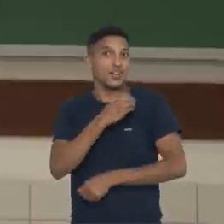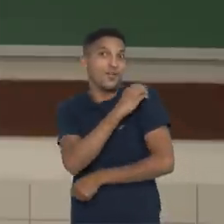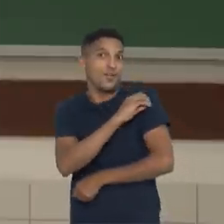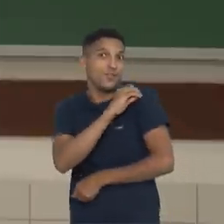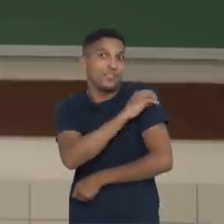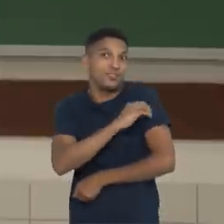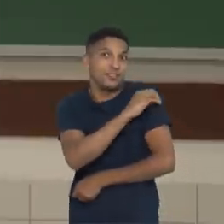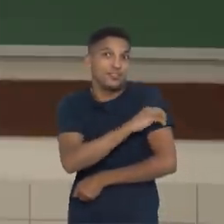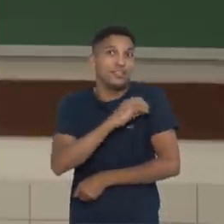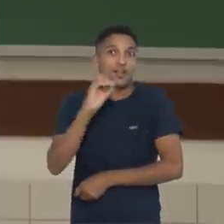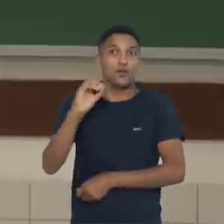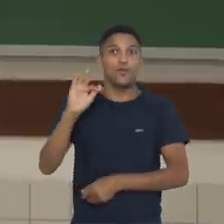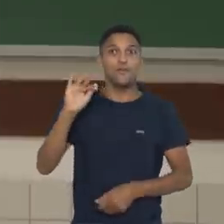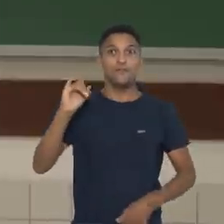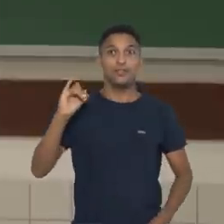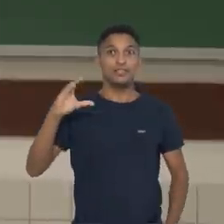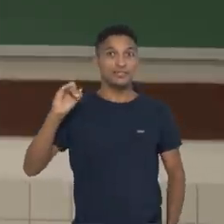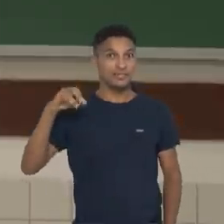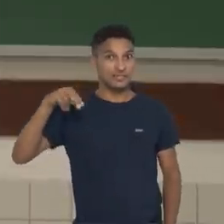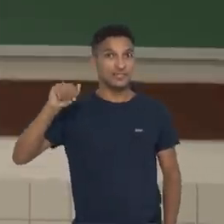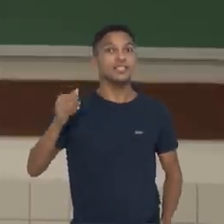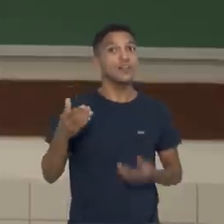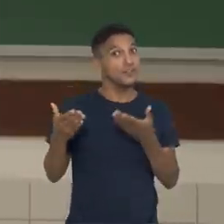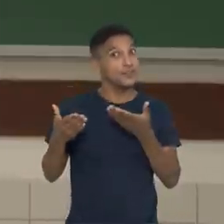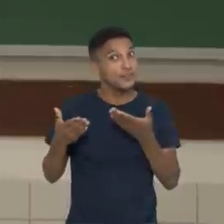vamos investigar hoje.